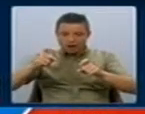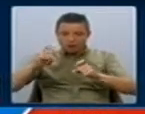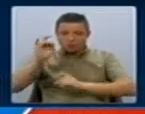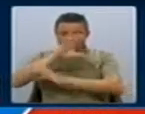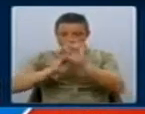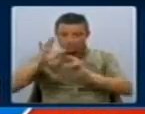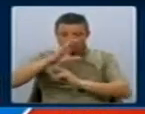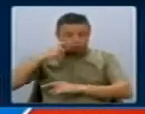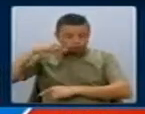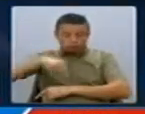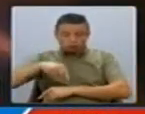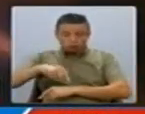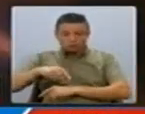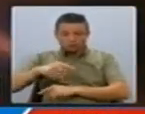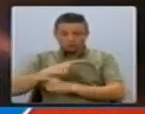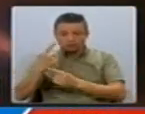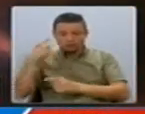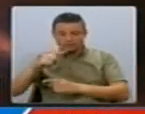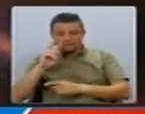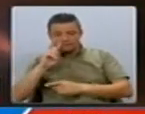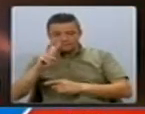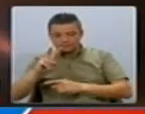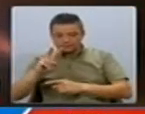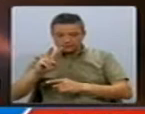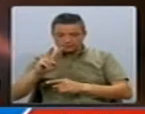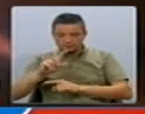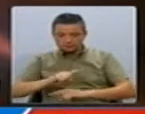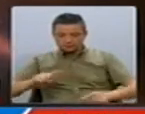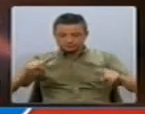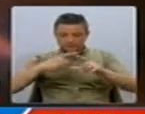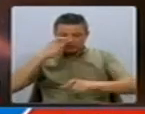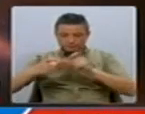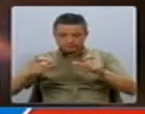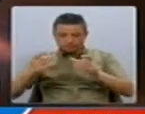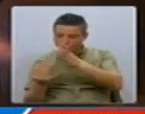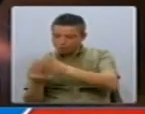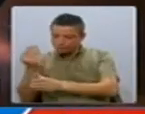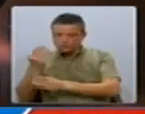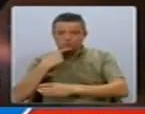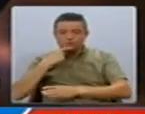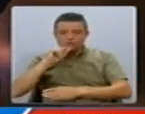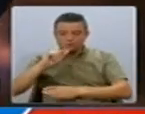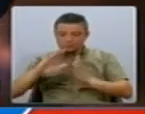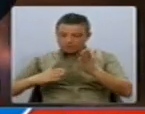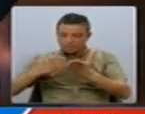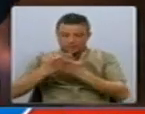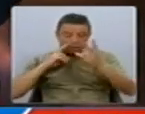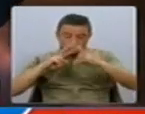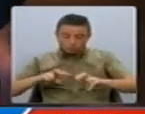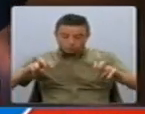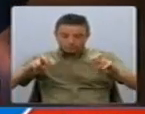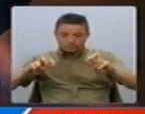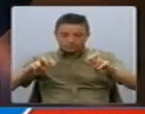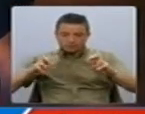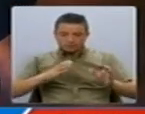Sul, que utilizou aquilo que se chama, repara como os astrónomos são muito originais nos nomes que dão aos seus telescópios, foi uma descoberta feita pelo